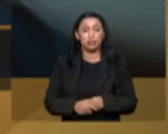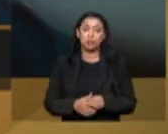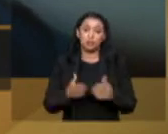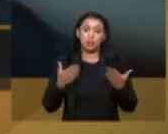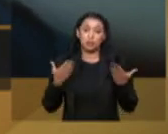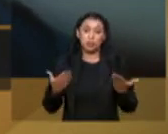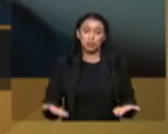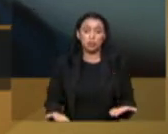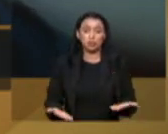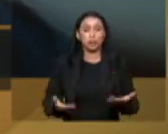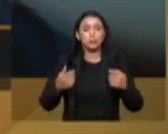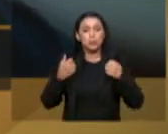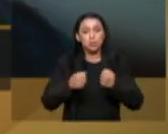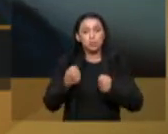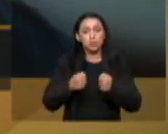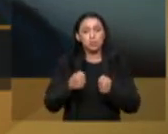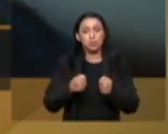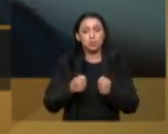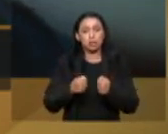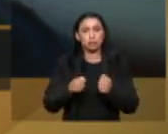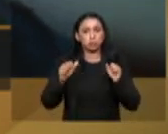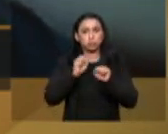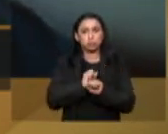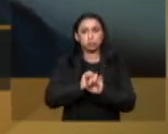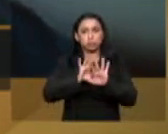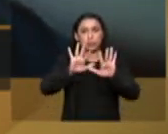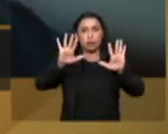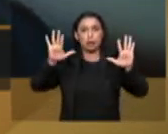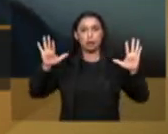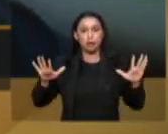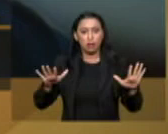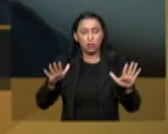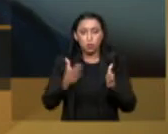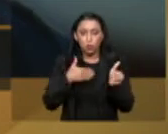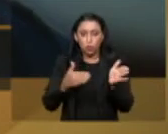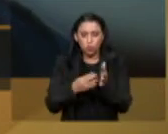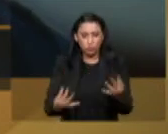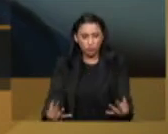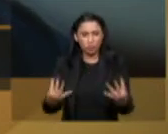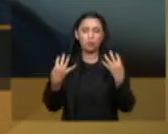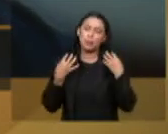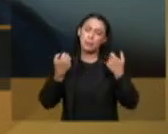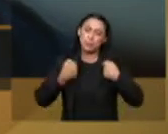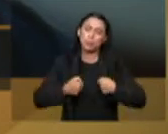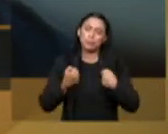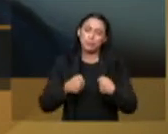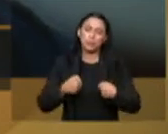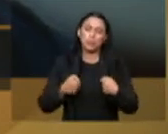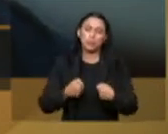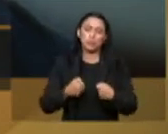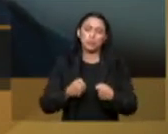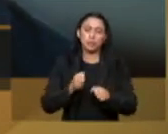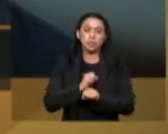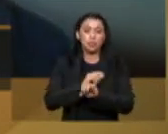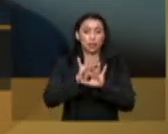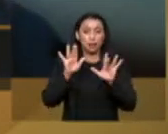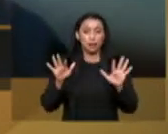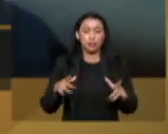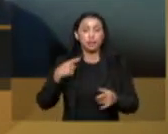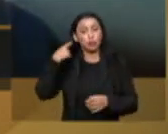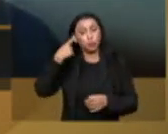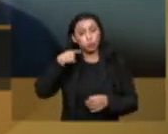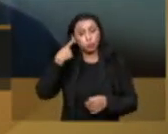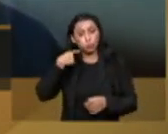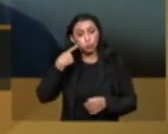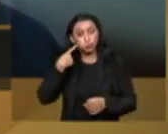é necessário que, estando no espaço público, nós possamos esclarecê-las. E o eminente advogado